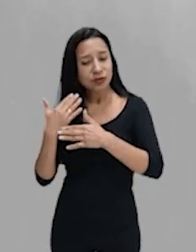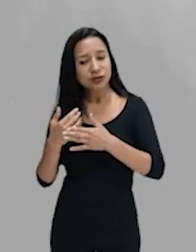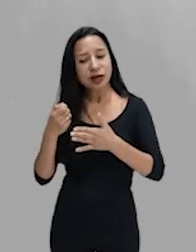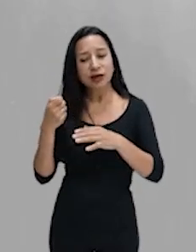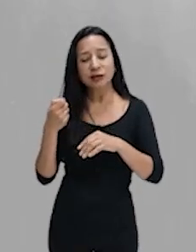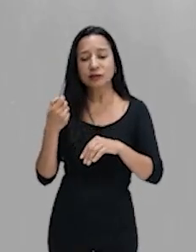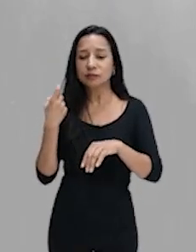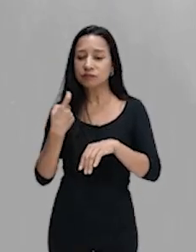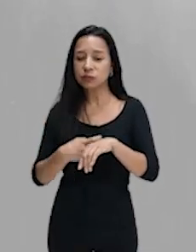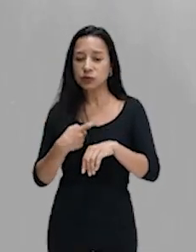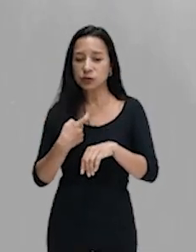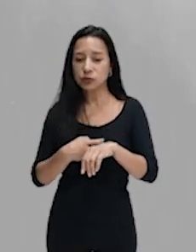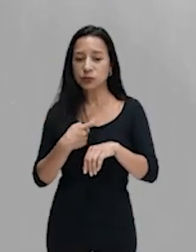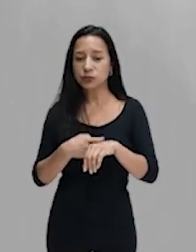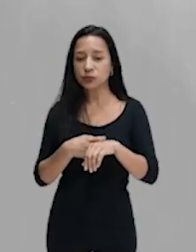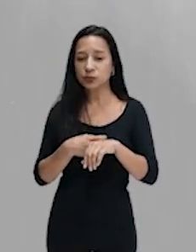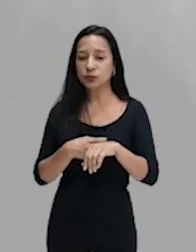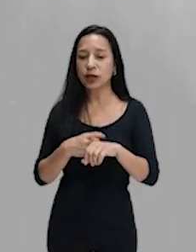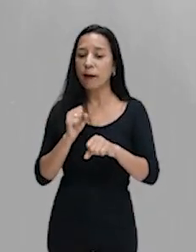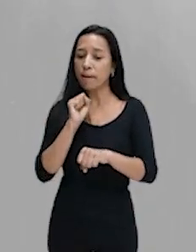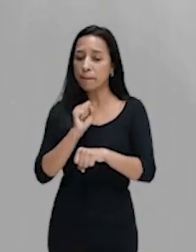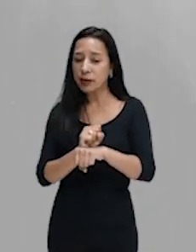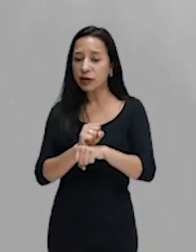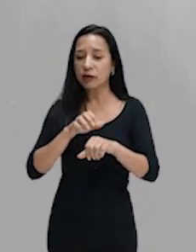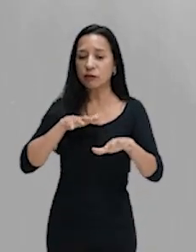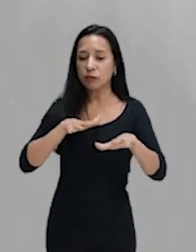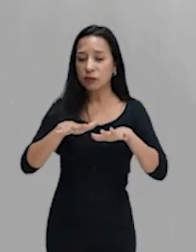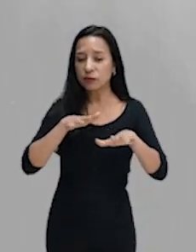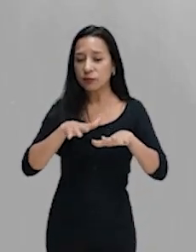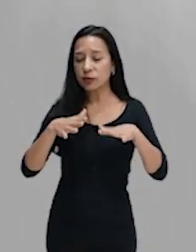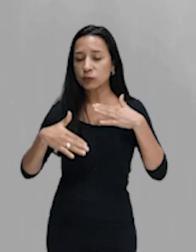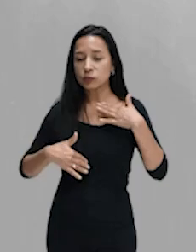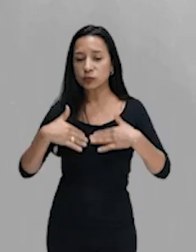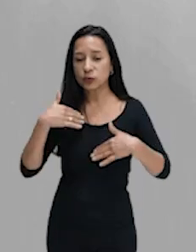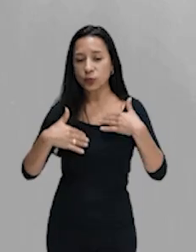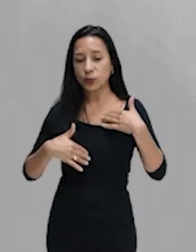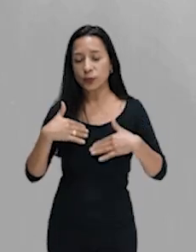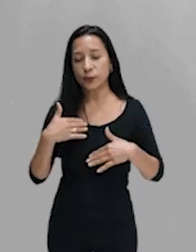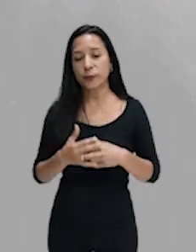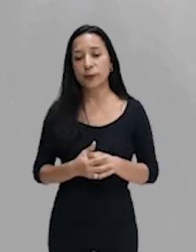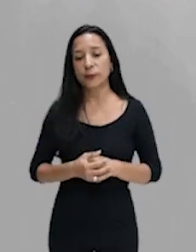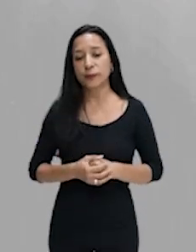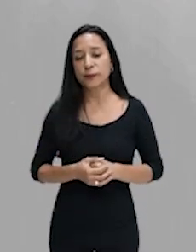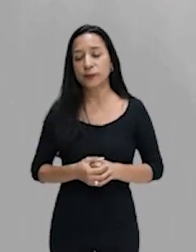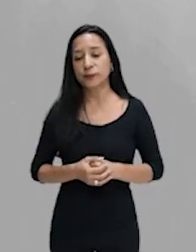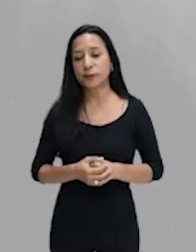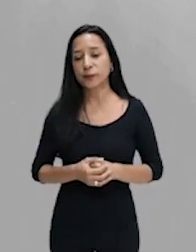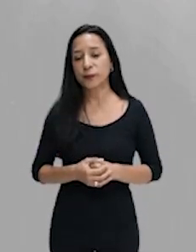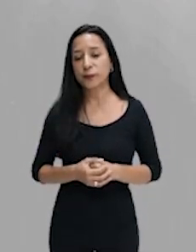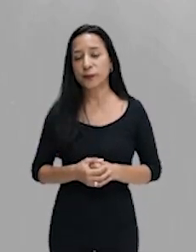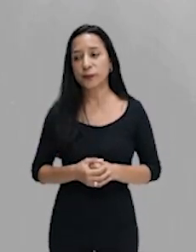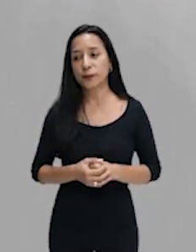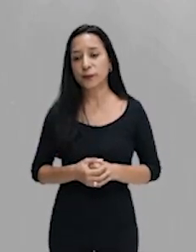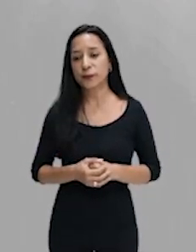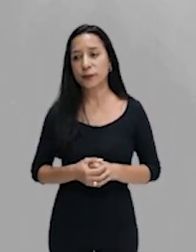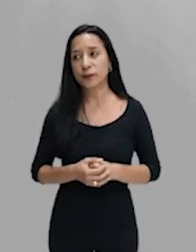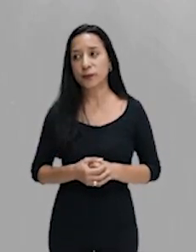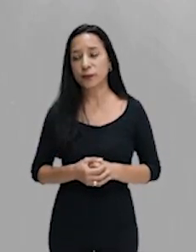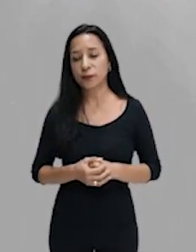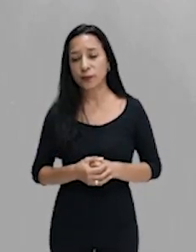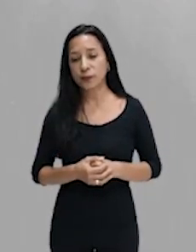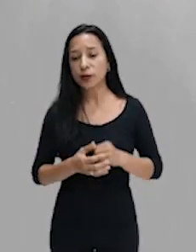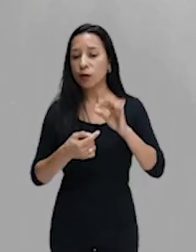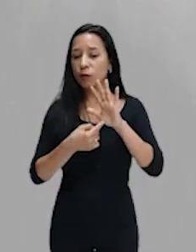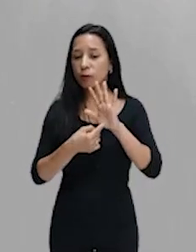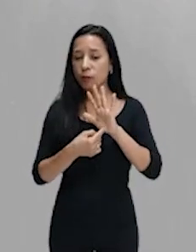retrata isso que eu acabei de falar, e o Veado Ferido. O Veado Ferido, ele tem o rosto da Frida, né? Ela